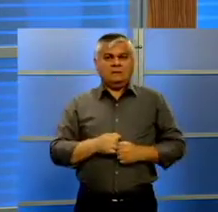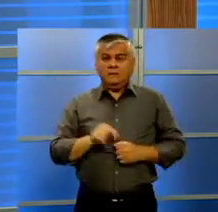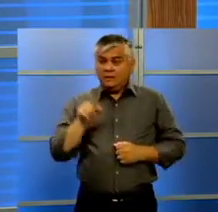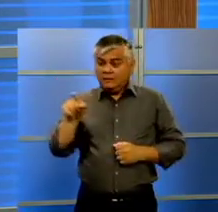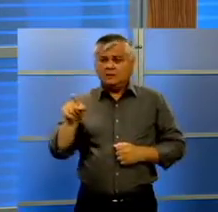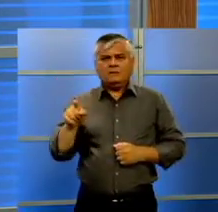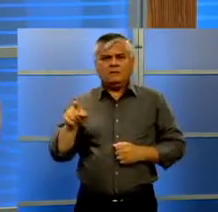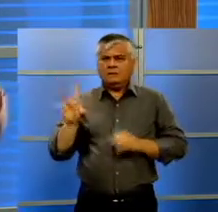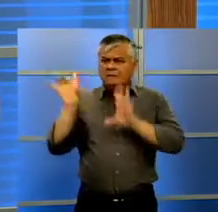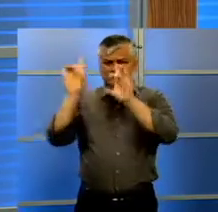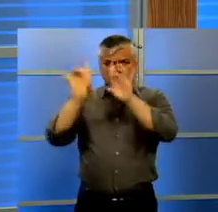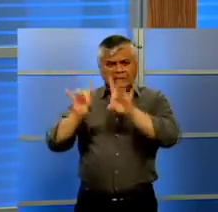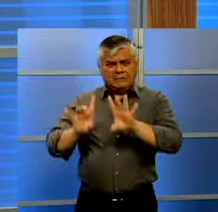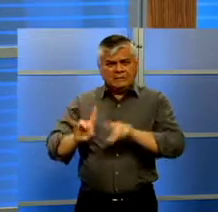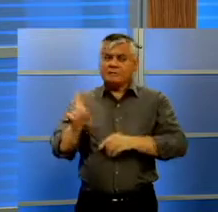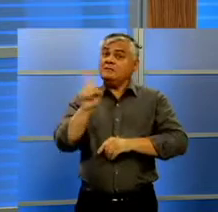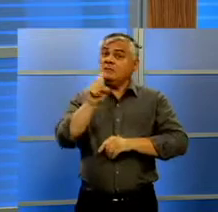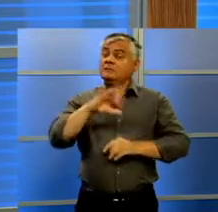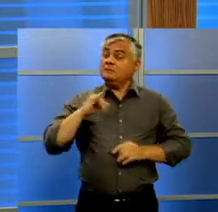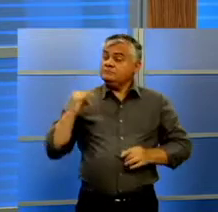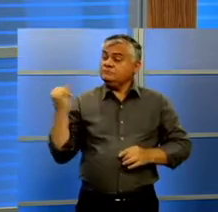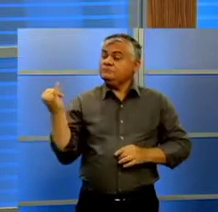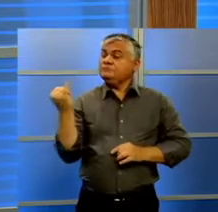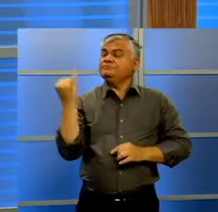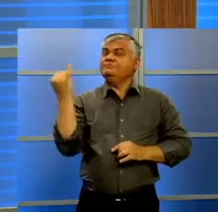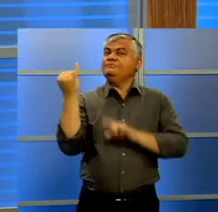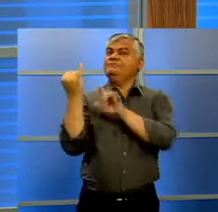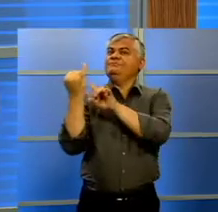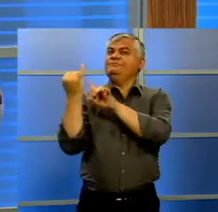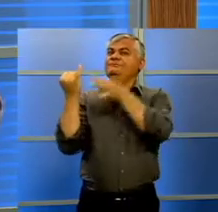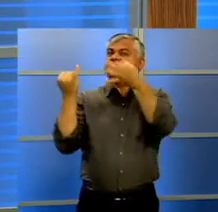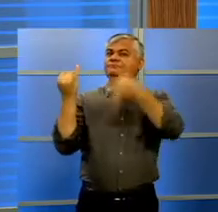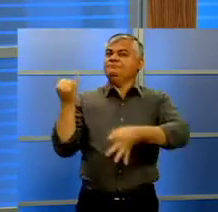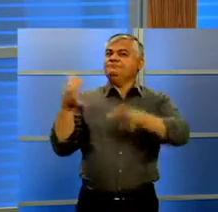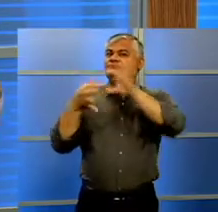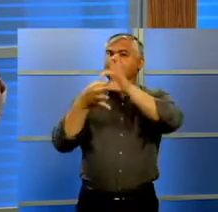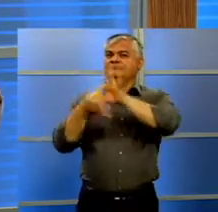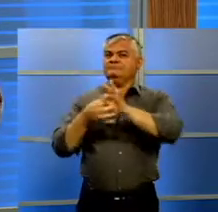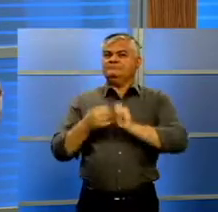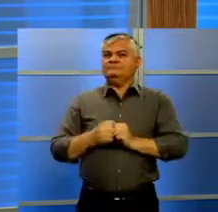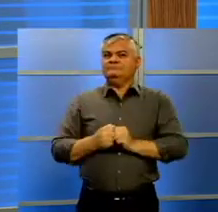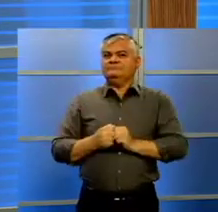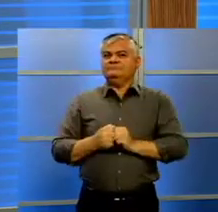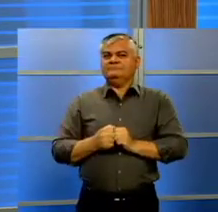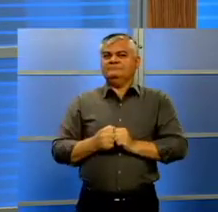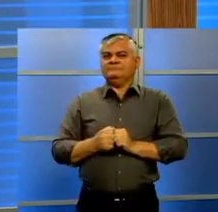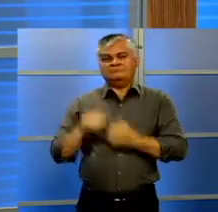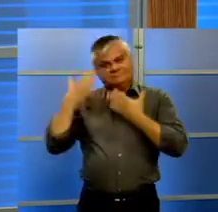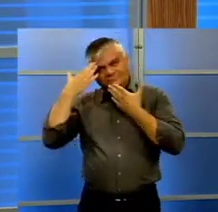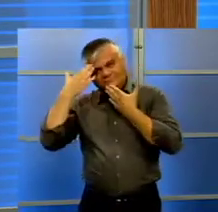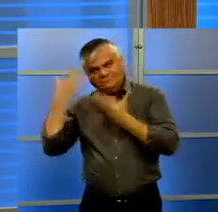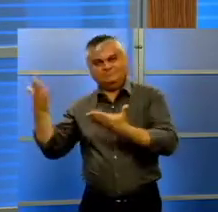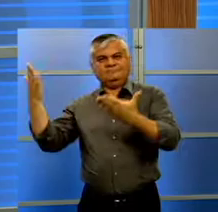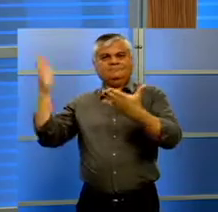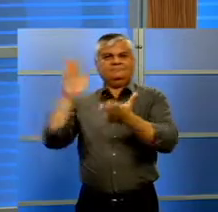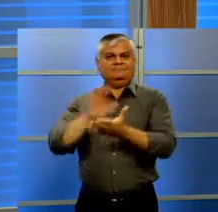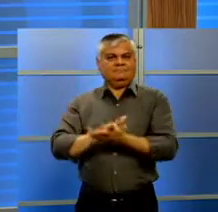é importante ou que ele é muito importante para mim. Professor Ronaldo, você é muito importante para mim.